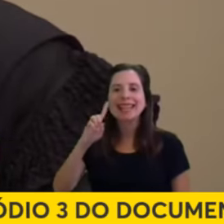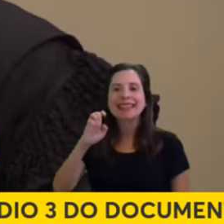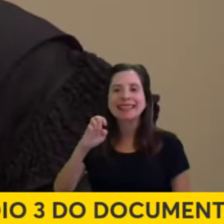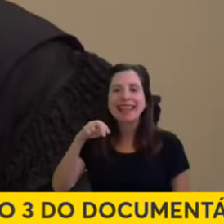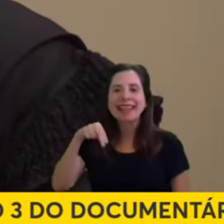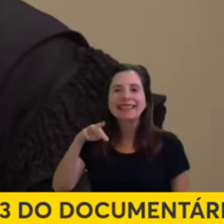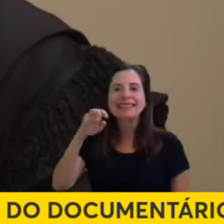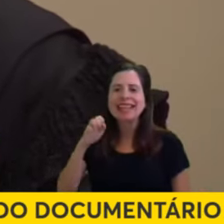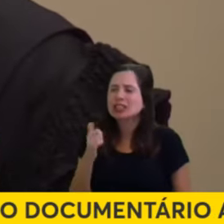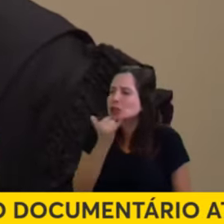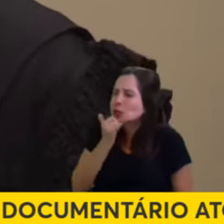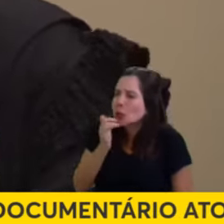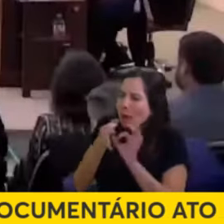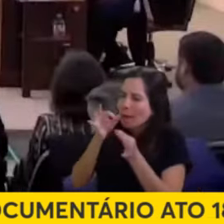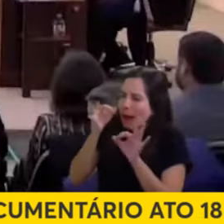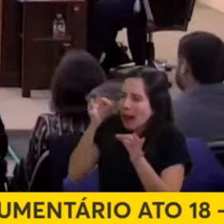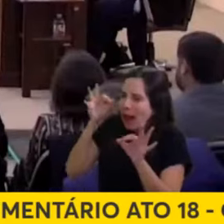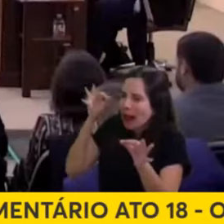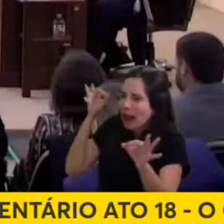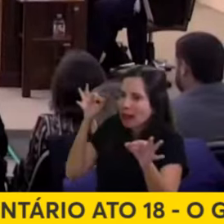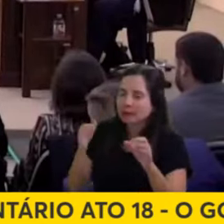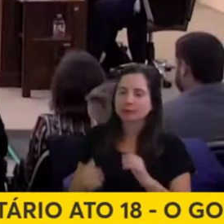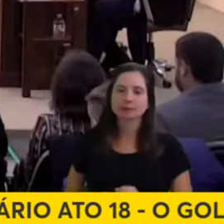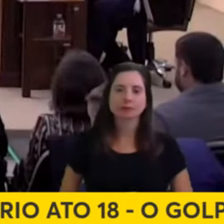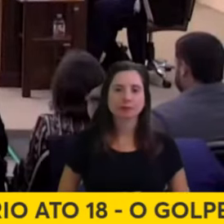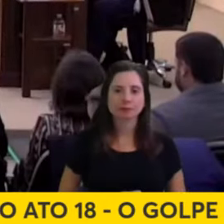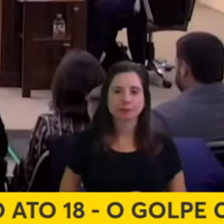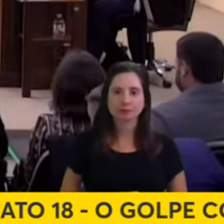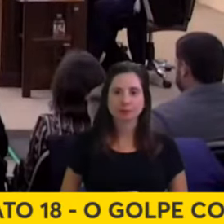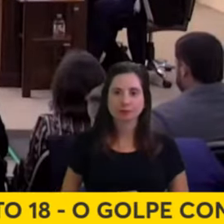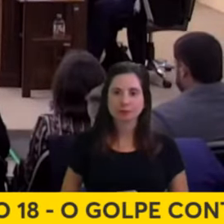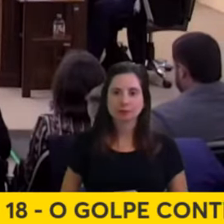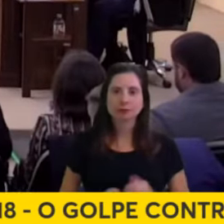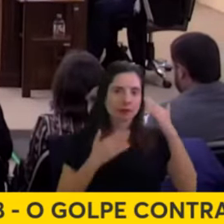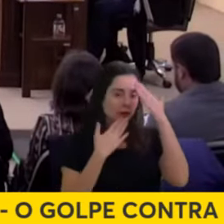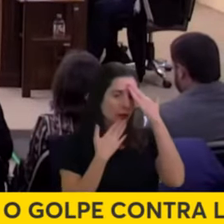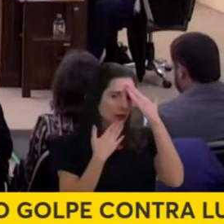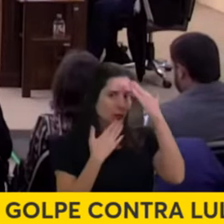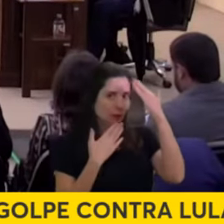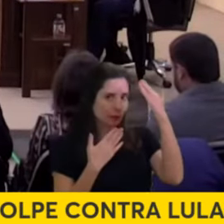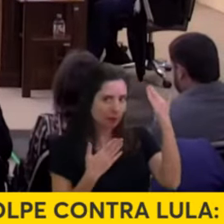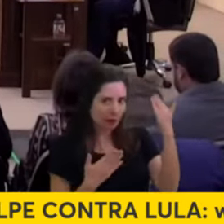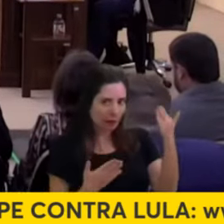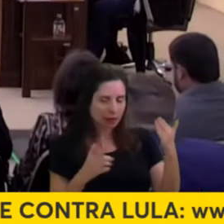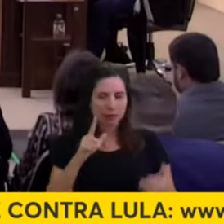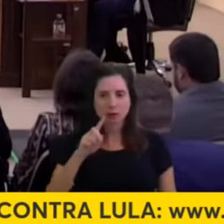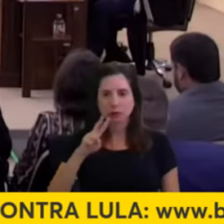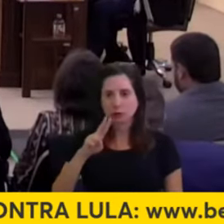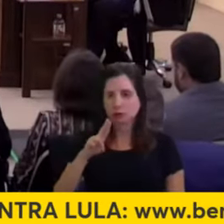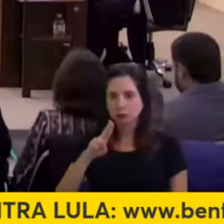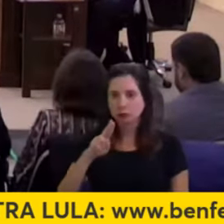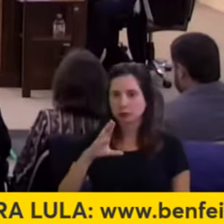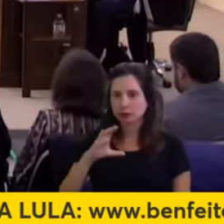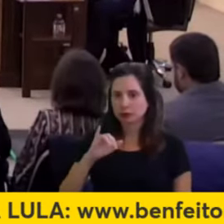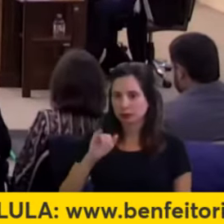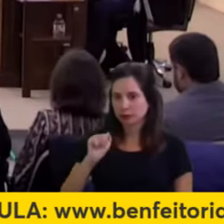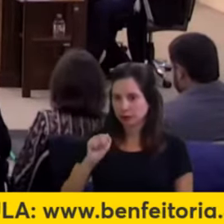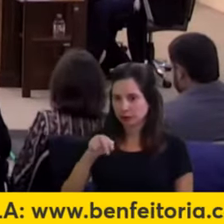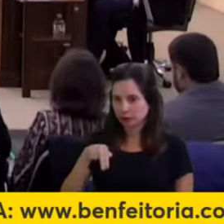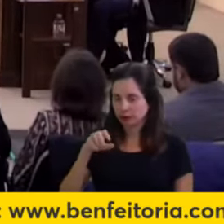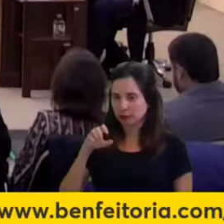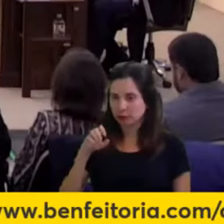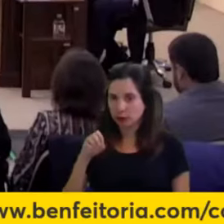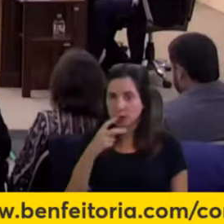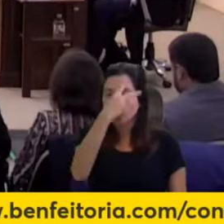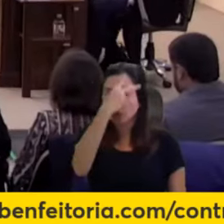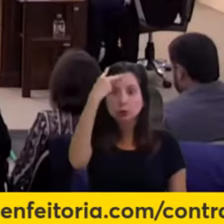do voto Obrigado eleitoral Luciano casco falavinha Souza acho que foram 2